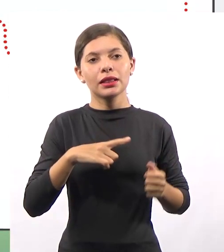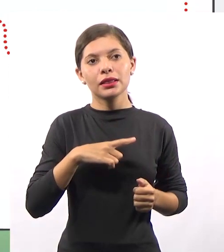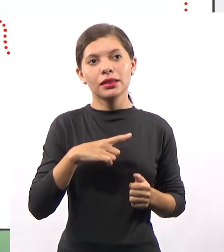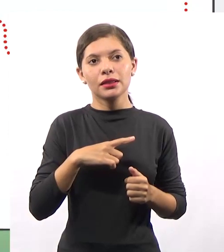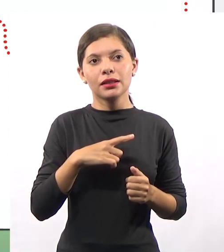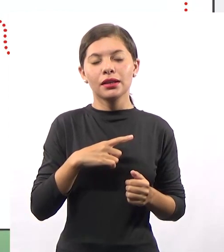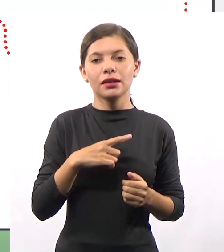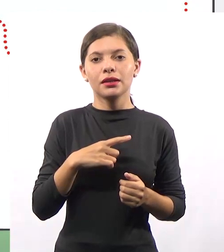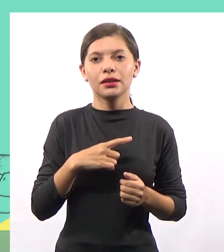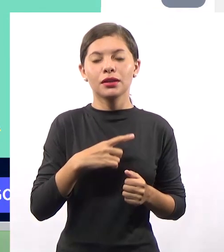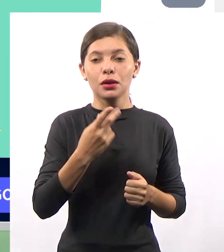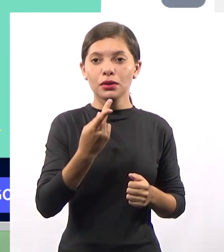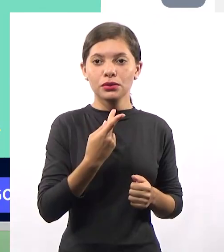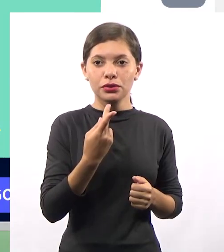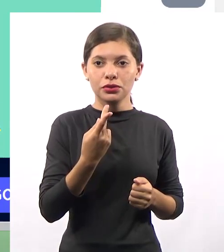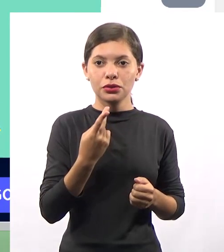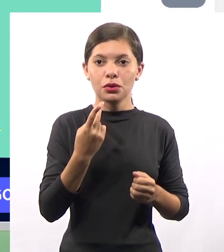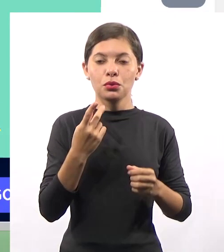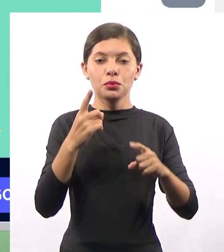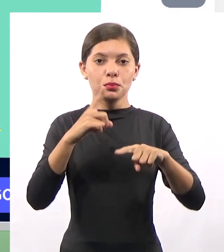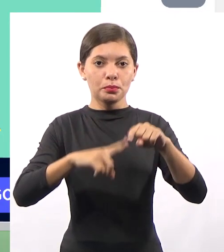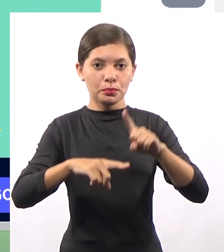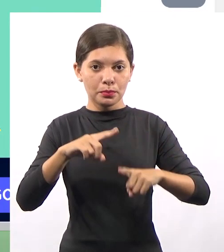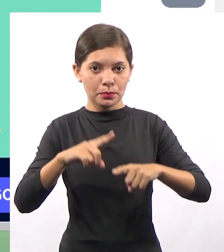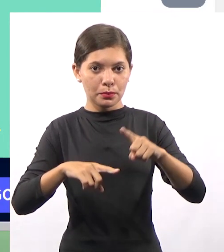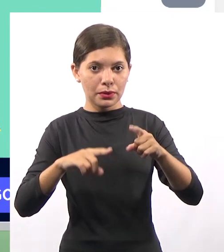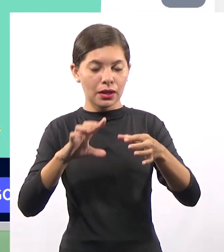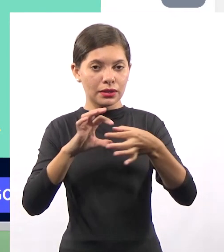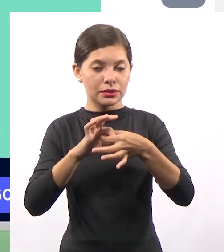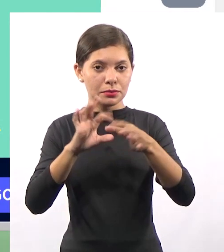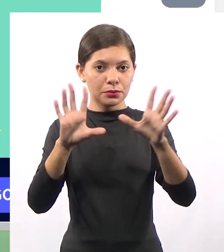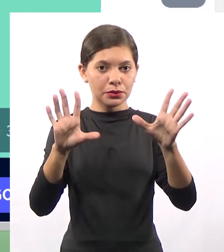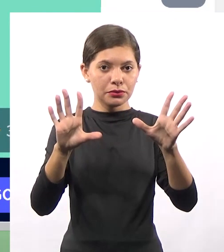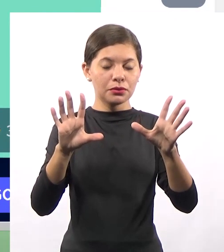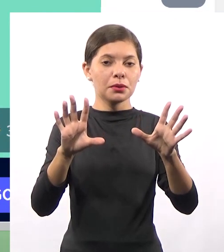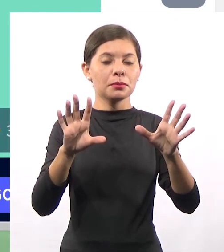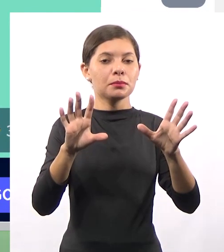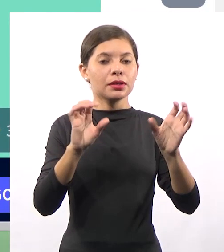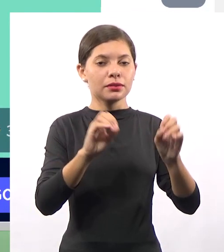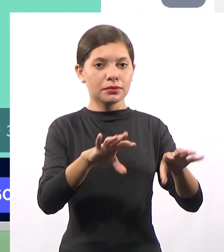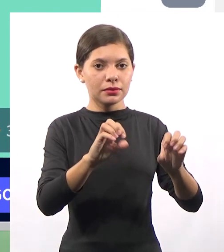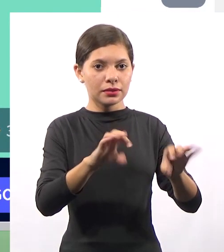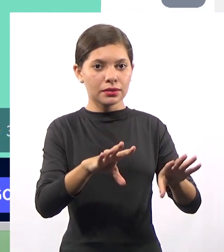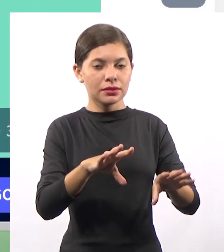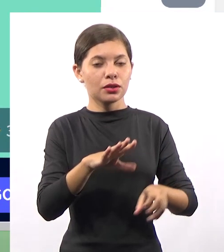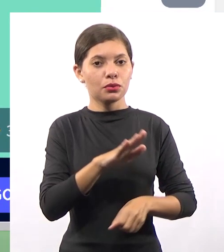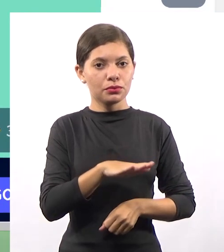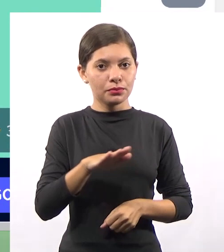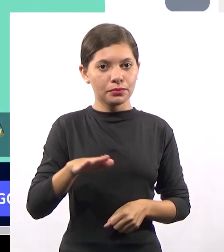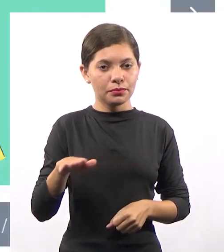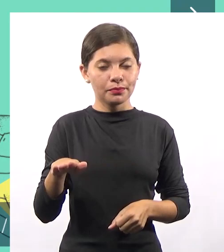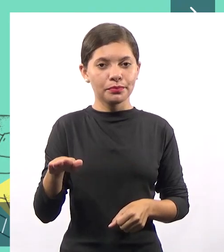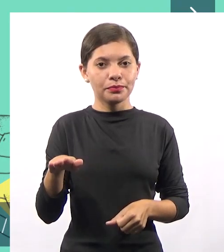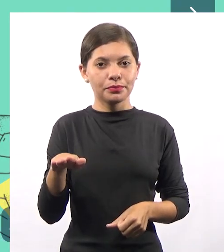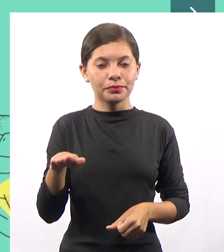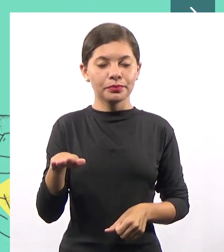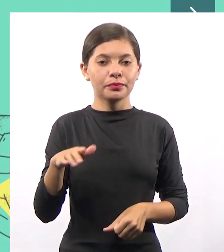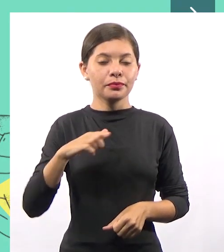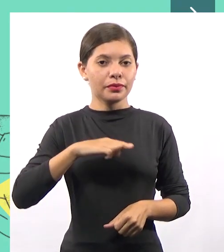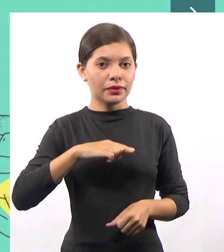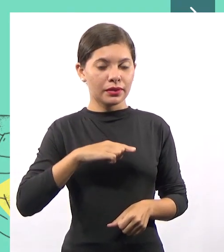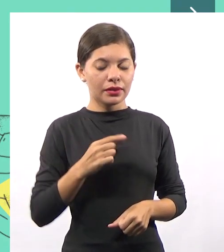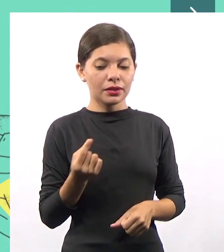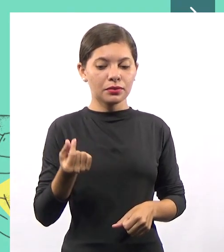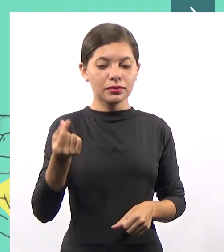ter o material disponível para a educação infantil. Então, a gente ainda tem